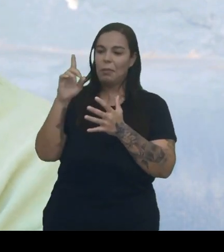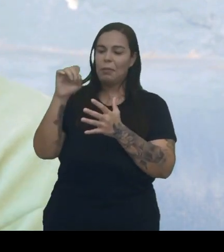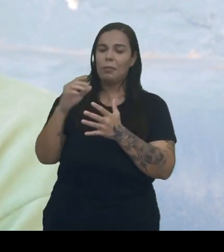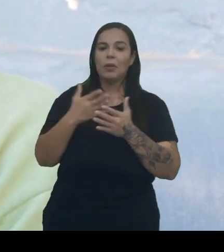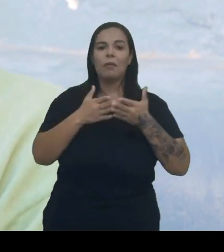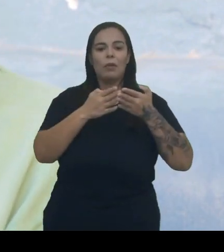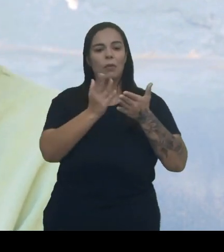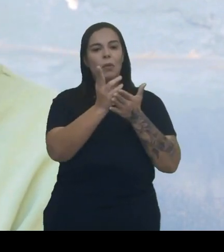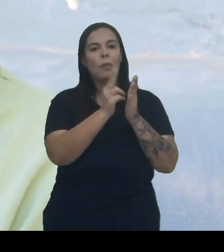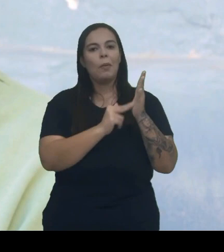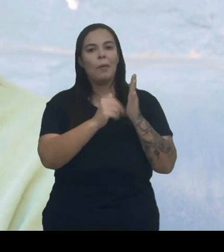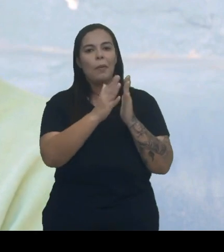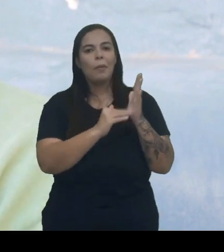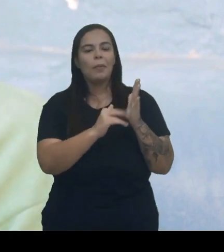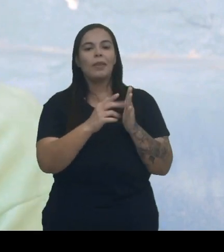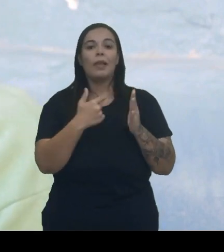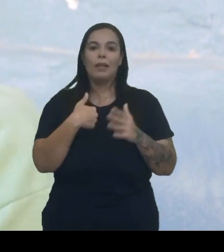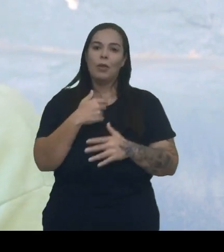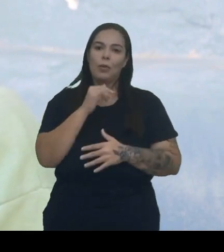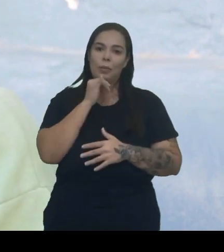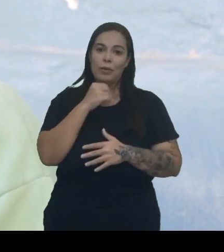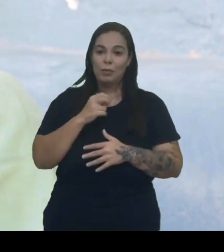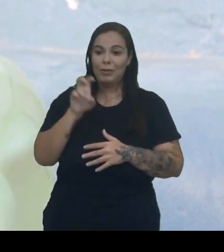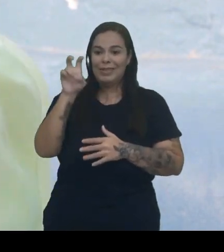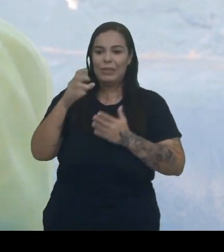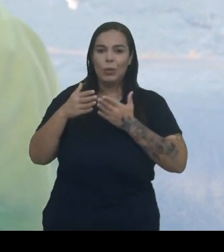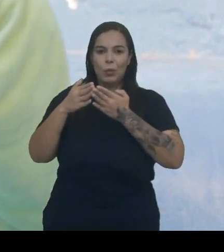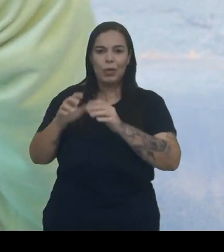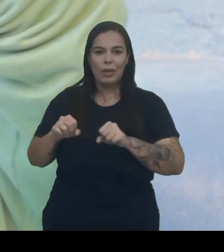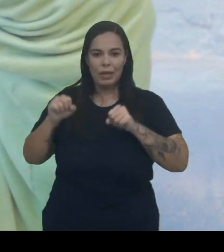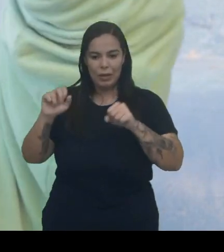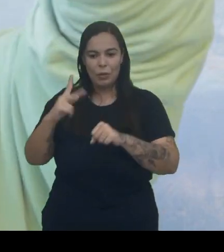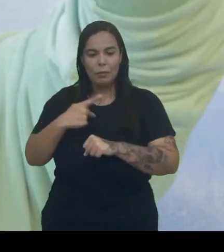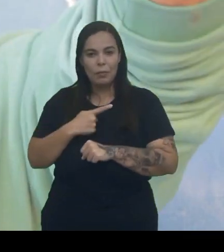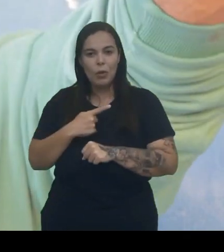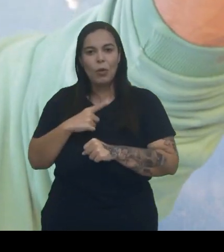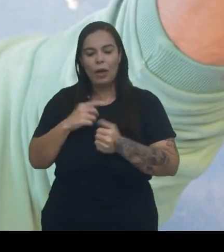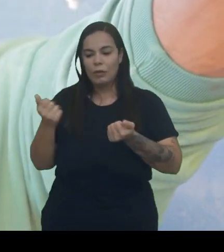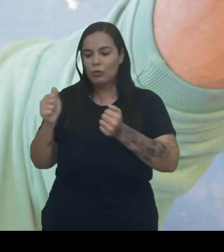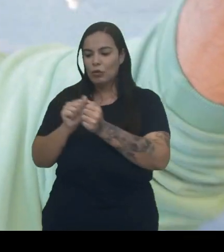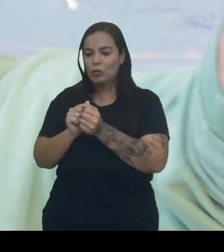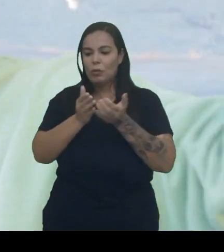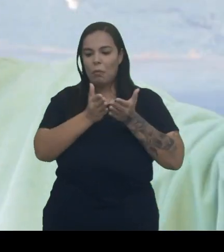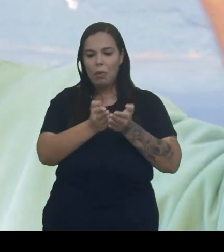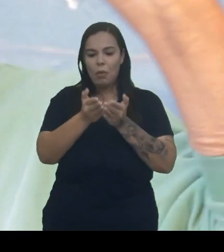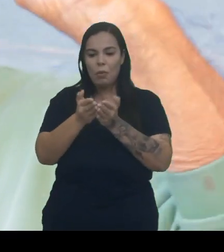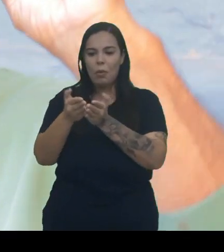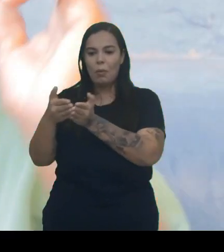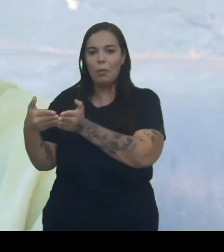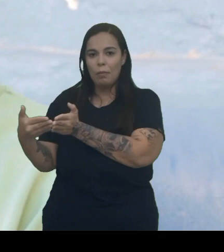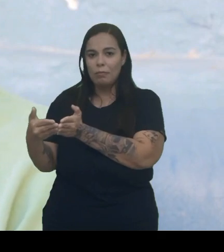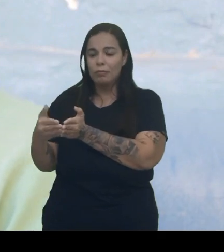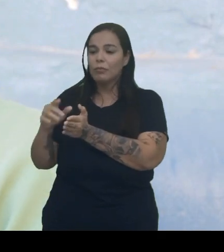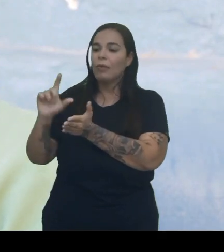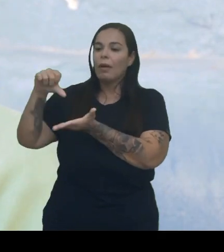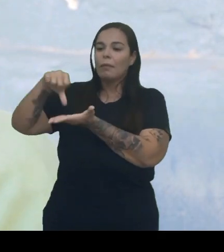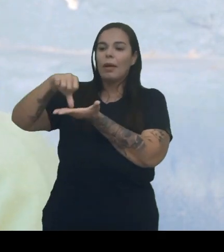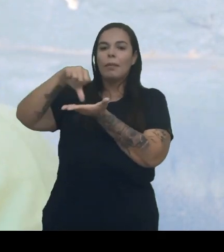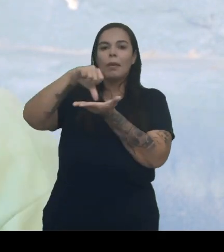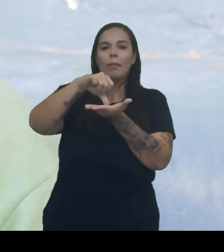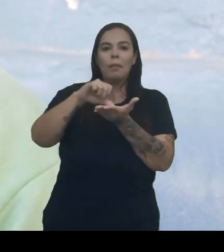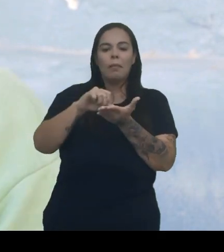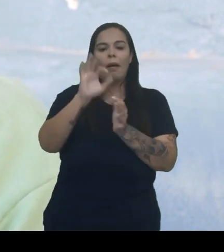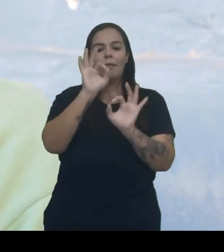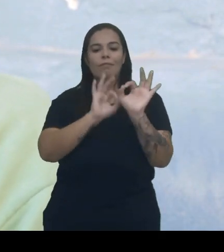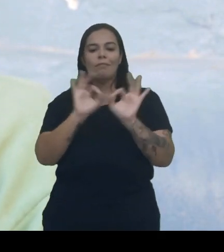exemplo, eu que tive 5 canoas, eu botava as 5 aqui juntas, ia mandar fazer a bandeira, né? E ia enfeitar as canoas todinha, era uma coisa muito linda.